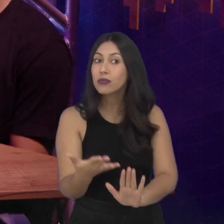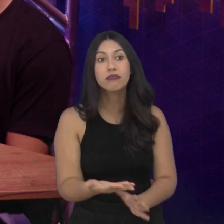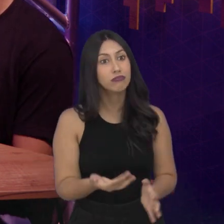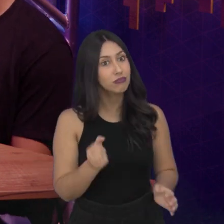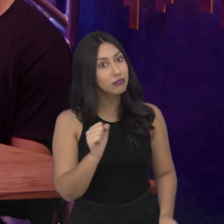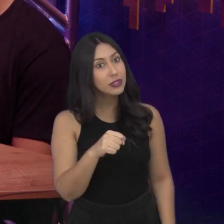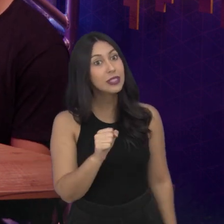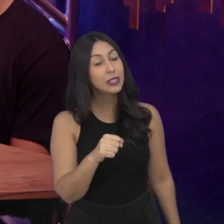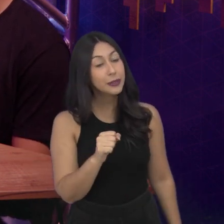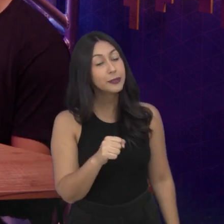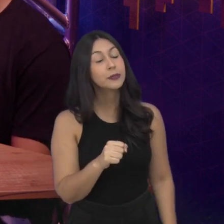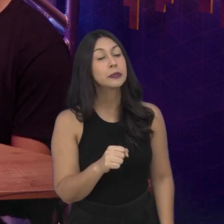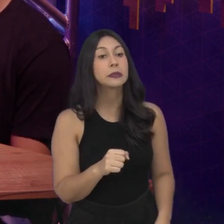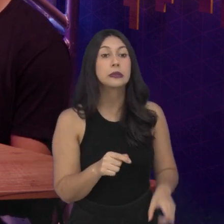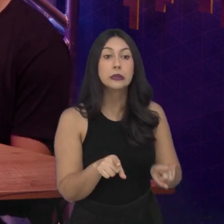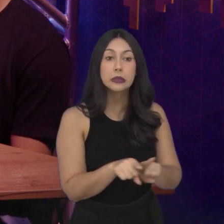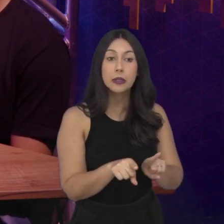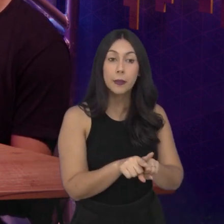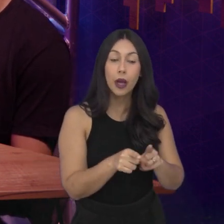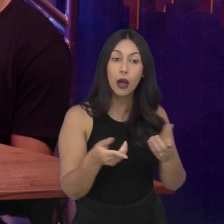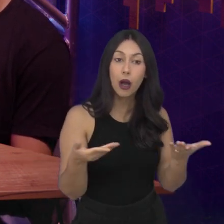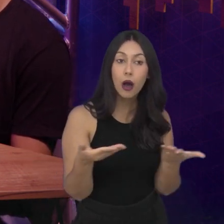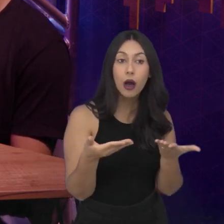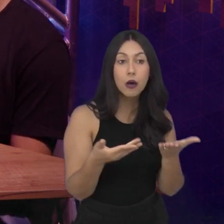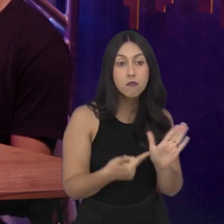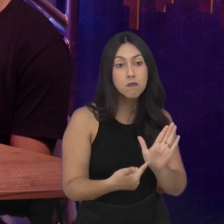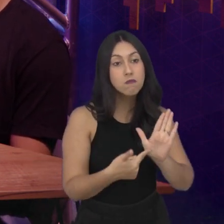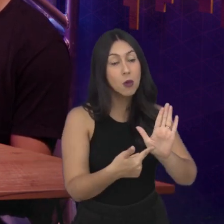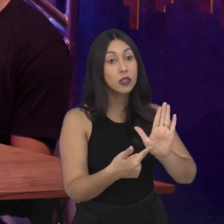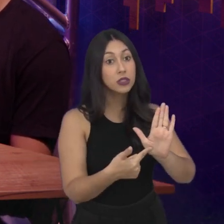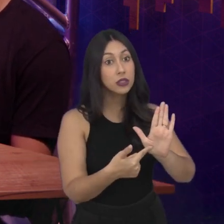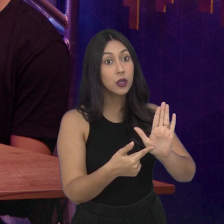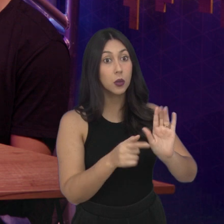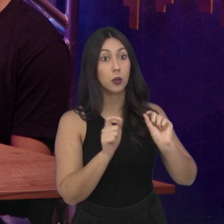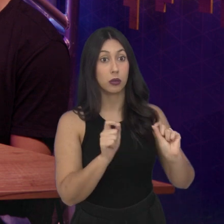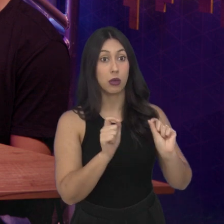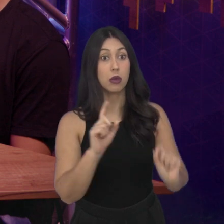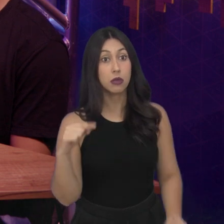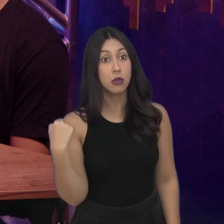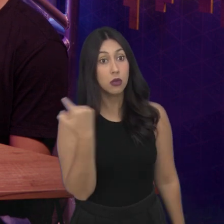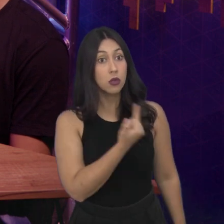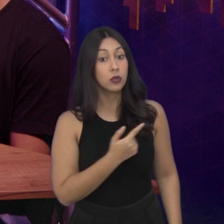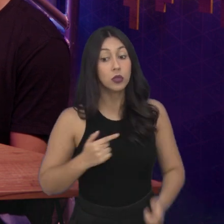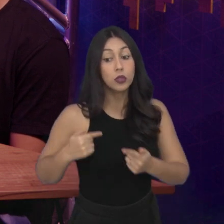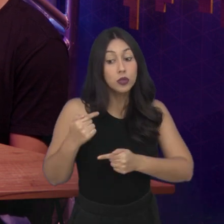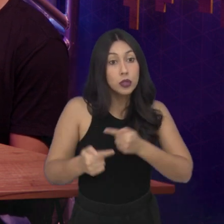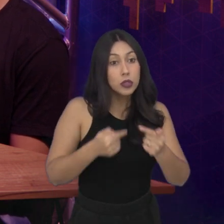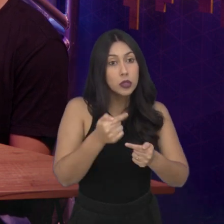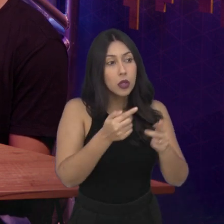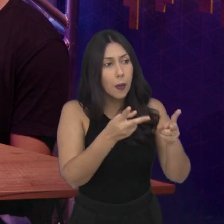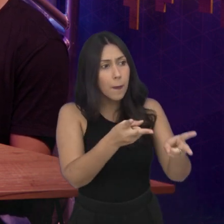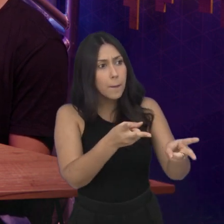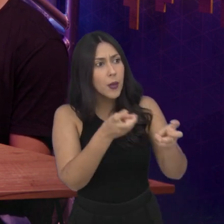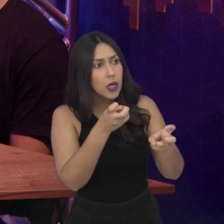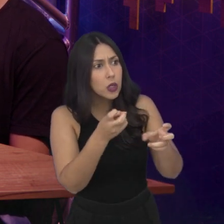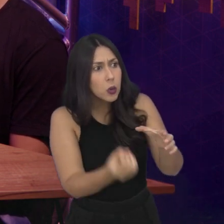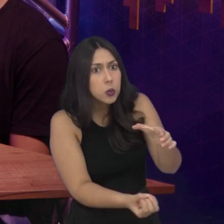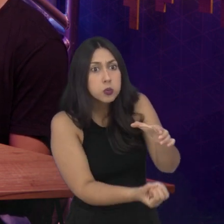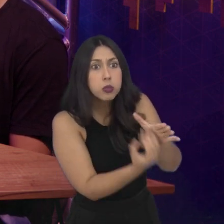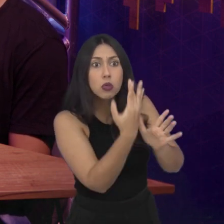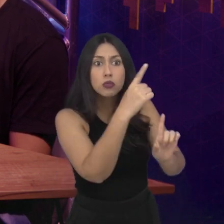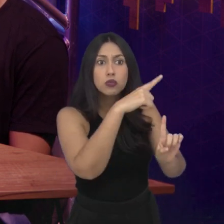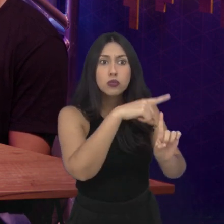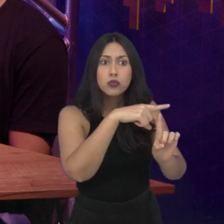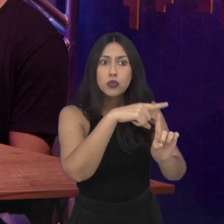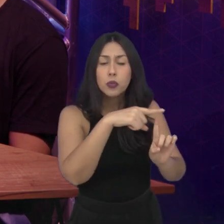Uhum, perfeito. E aqui a gente tem, então, a nossa geração presenciando o surgimento de um gênero. E, assim, a